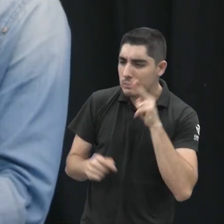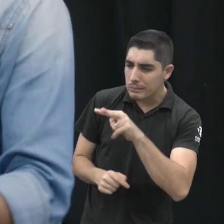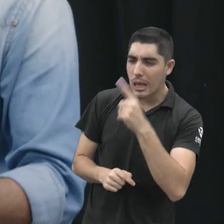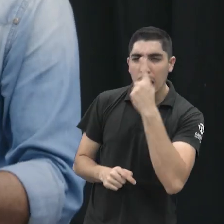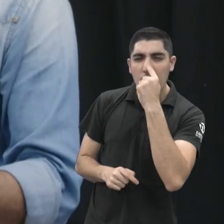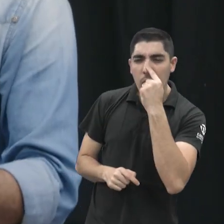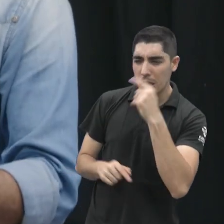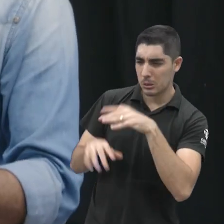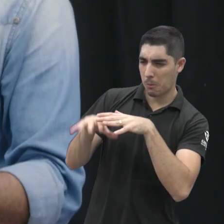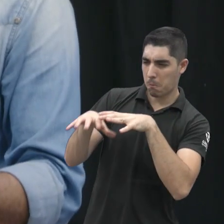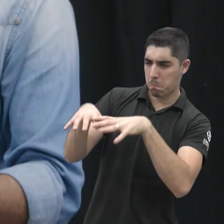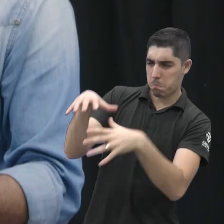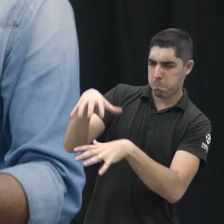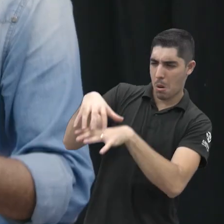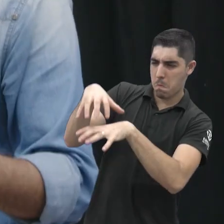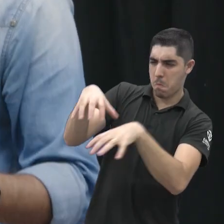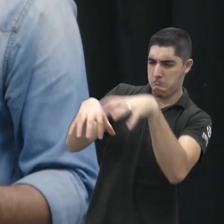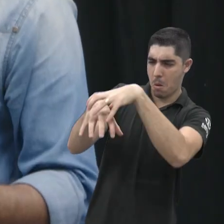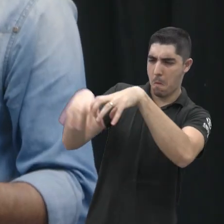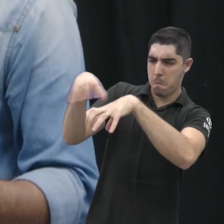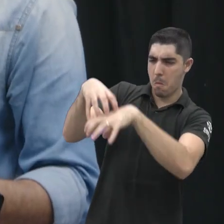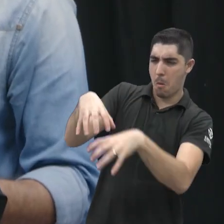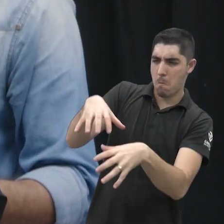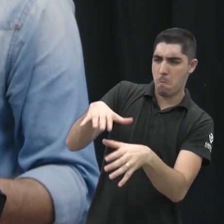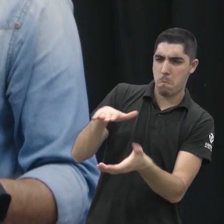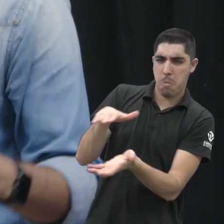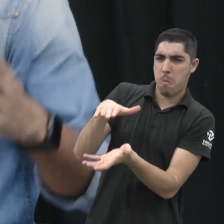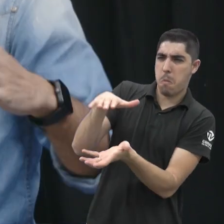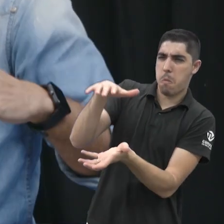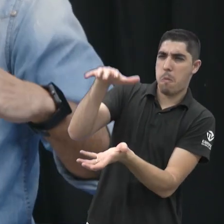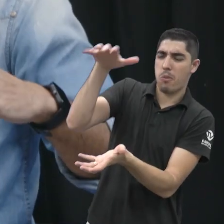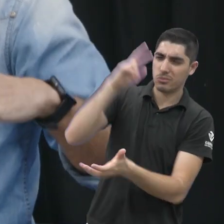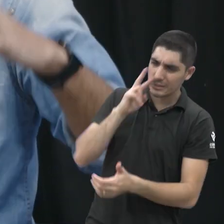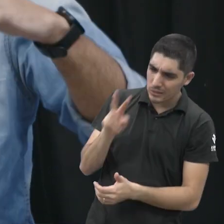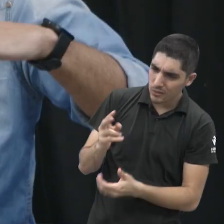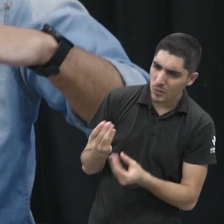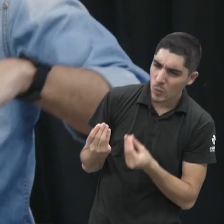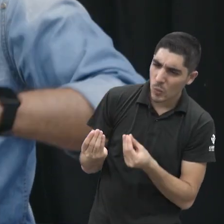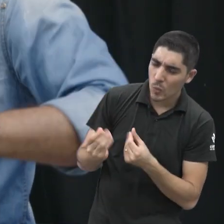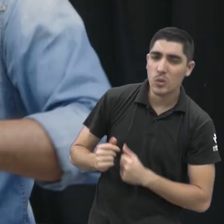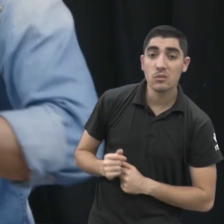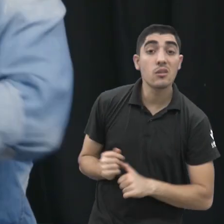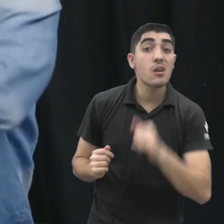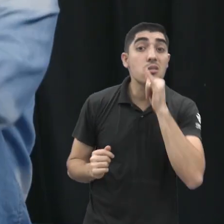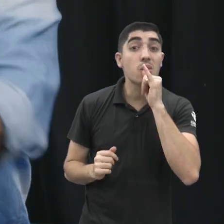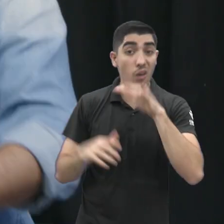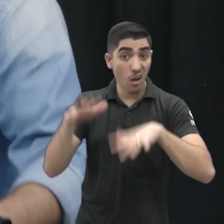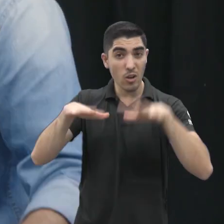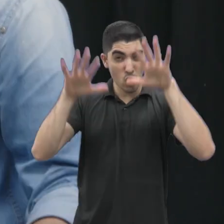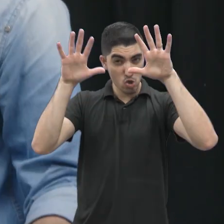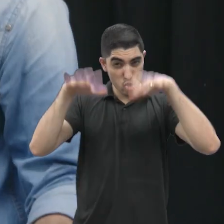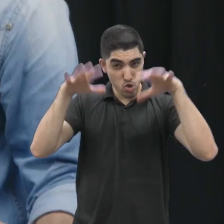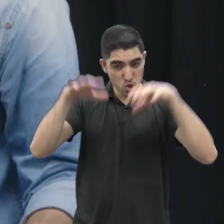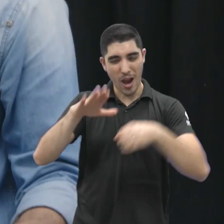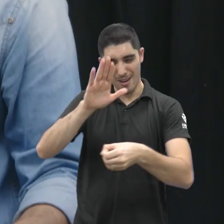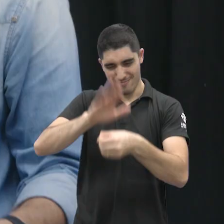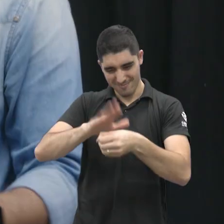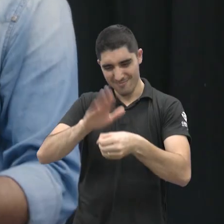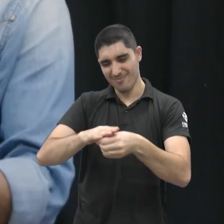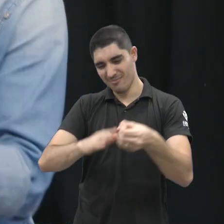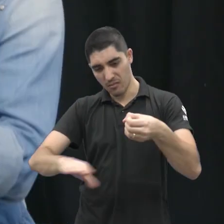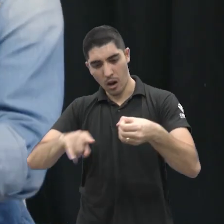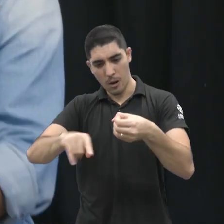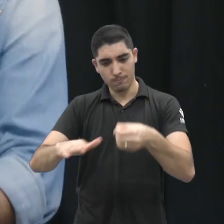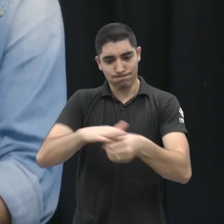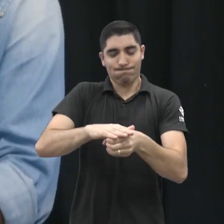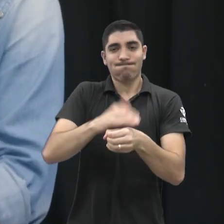lixo e tal, e aí, por que isso é saneamento, né? Isso, quando chove, entope as galerias de águas